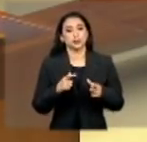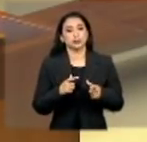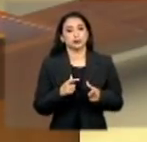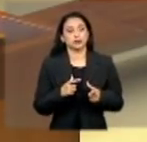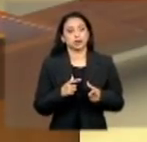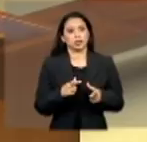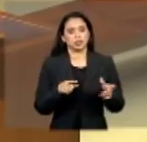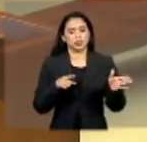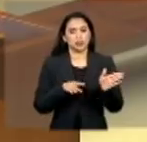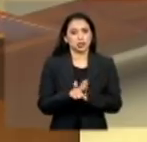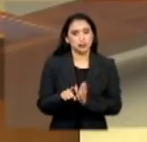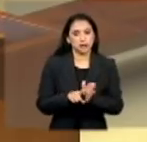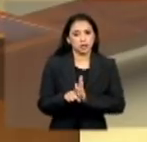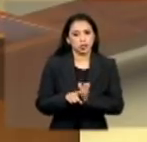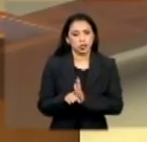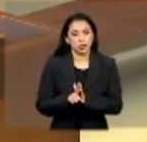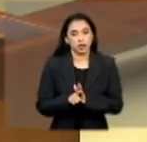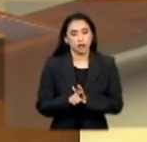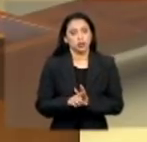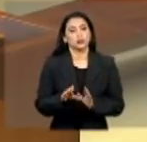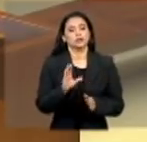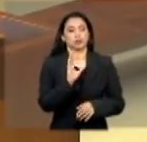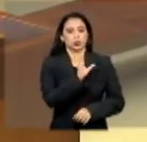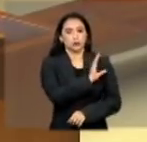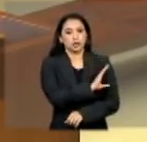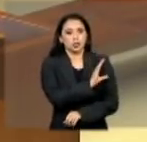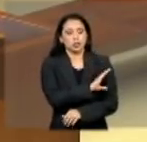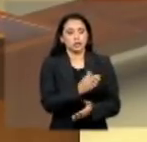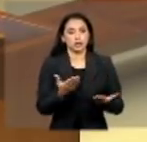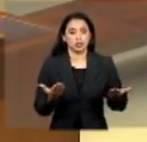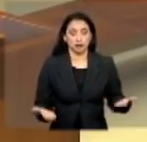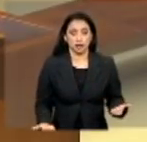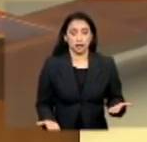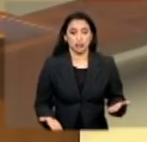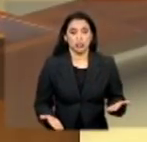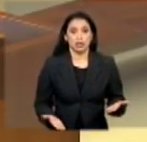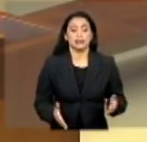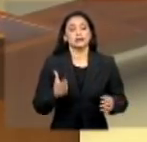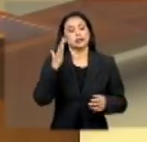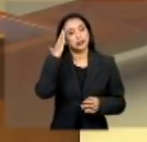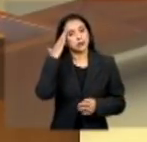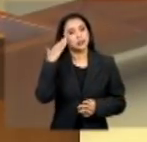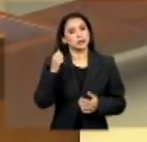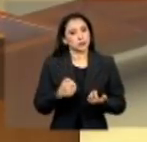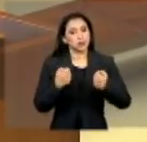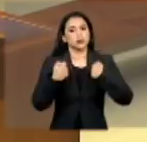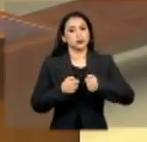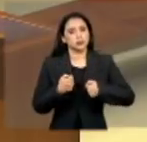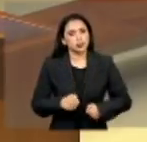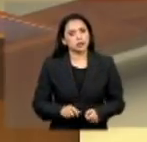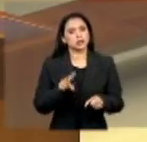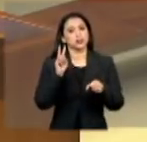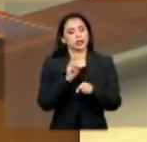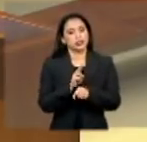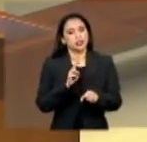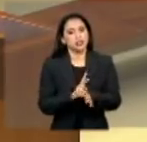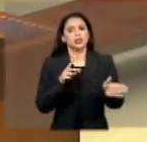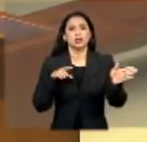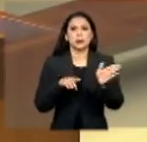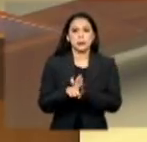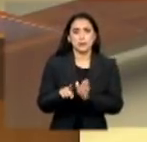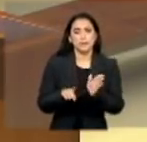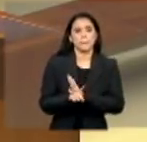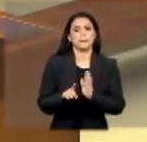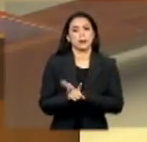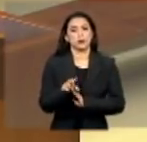interrogados os colaboradores sabendo da necessidade da defesa de questioná los e que